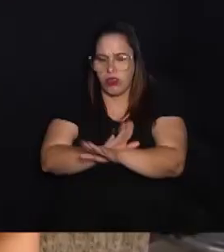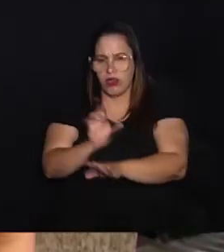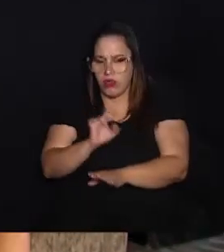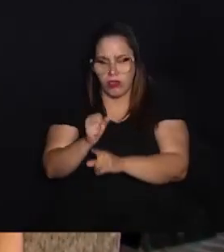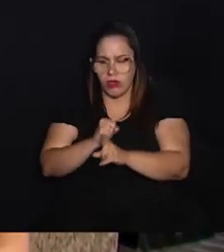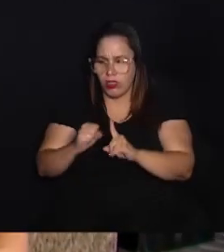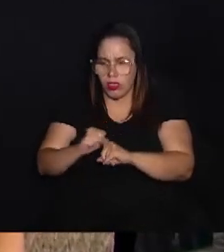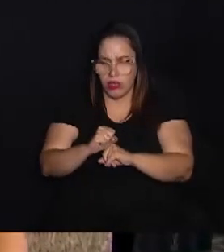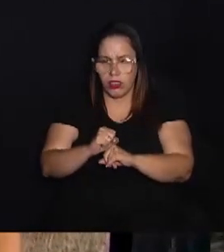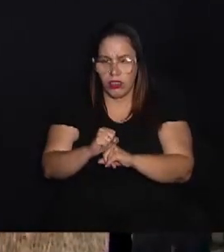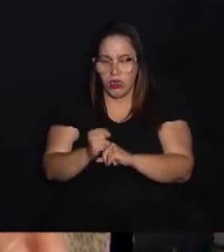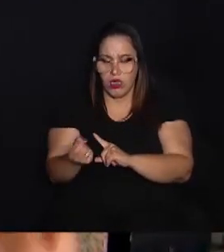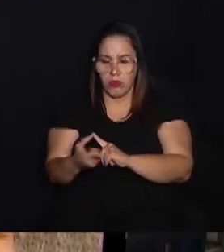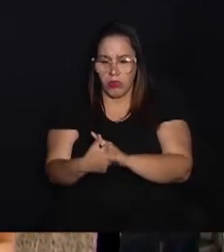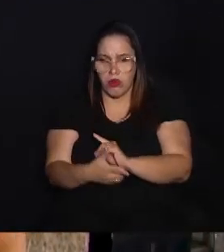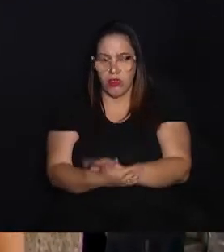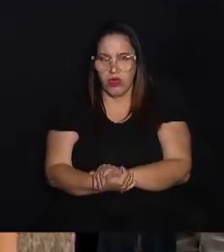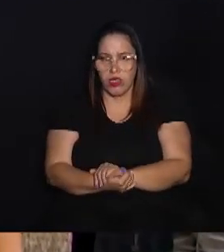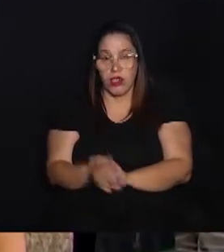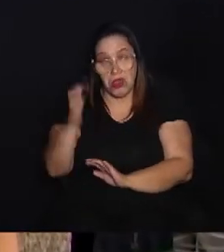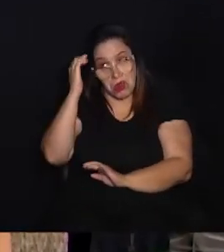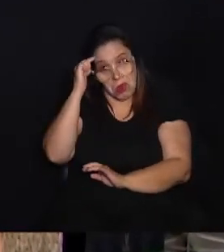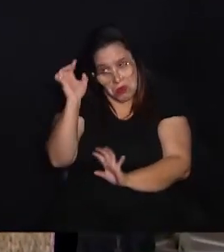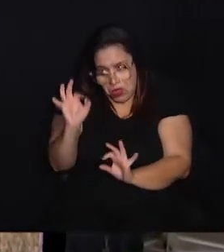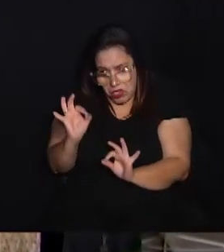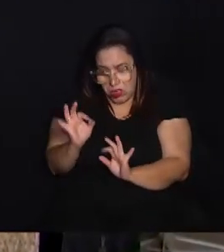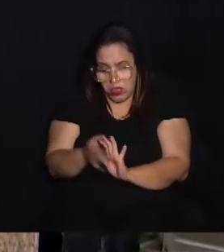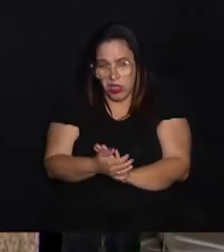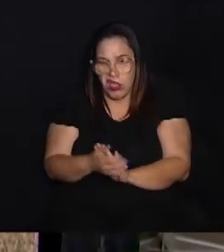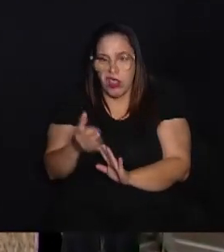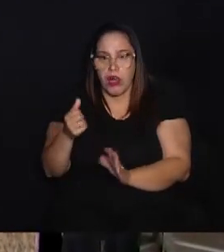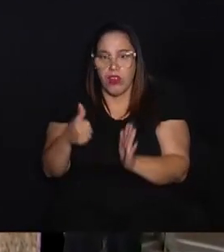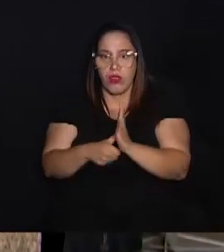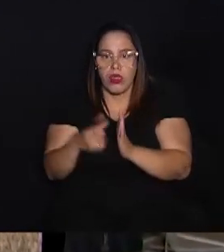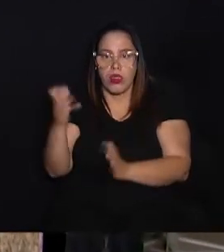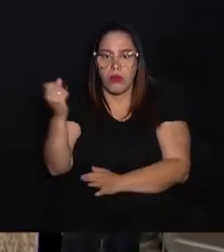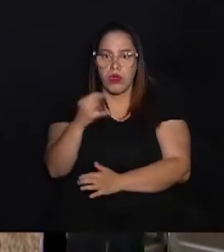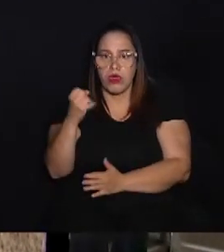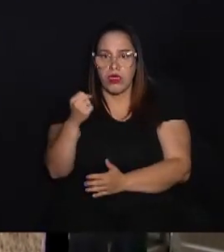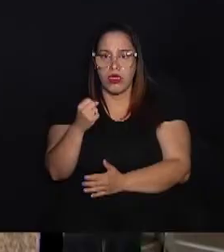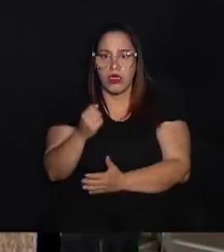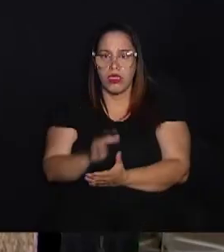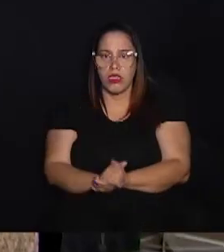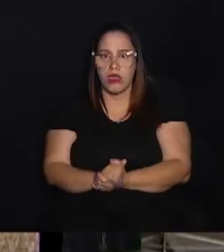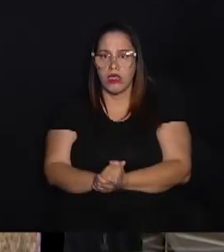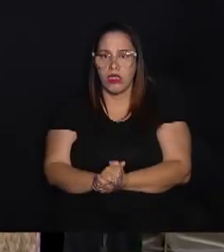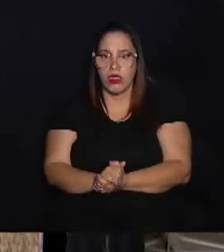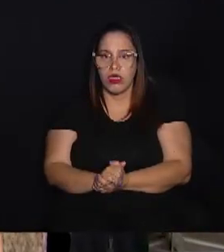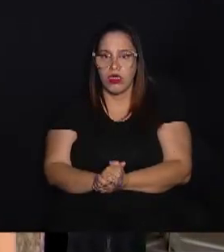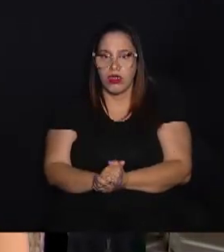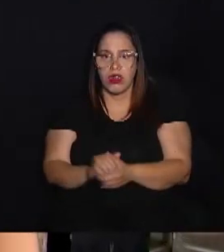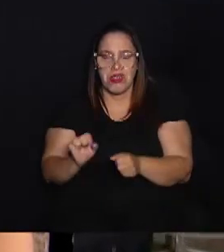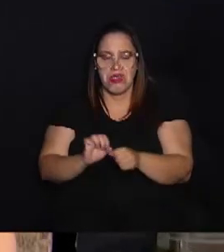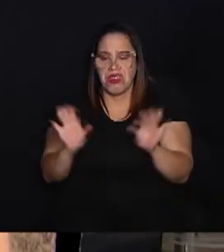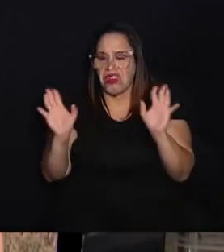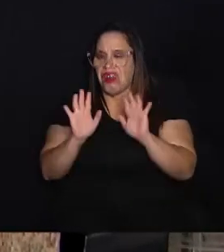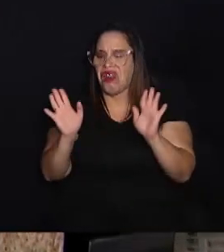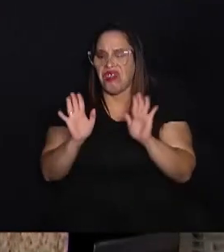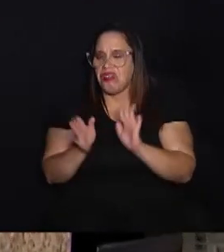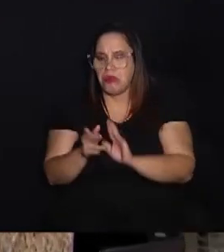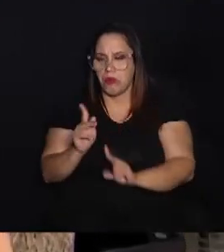sociedade. Eu penso assim. Votar branco? Branco você não está fazendo nada pela